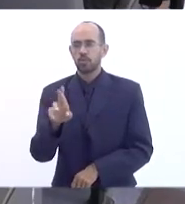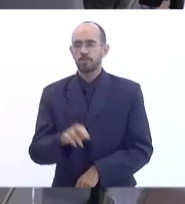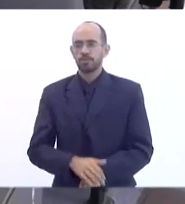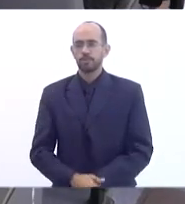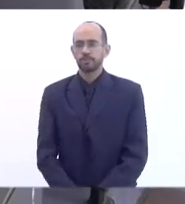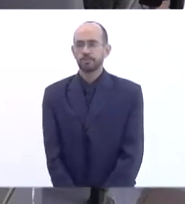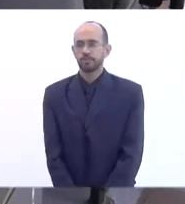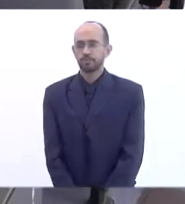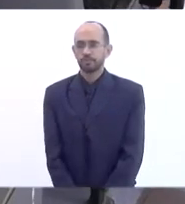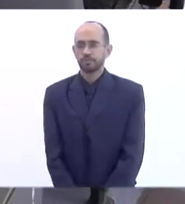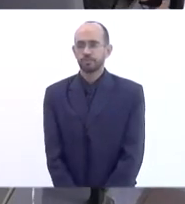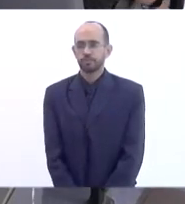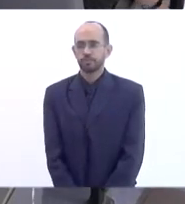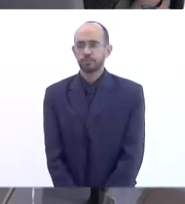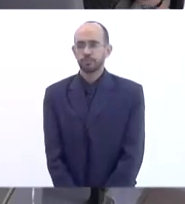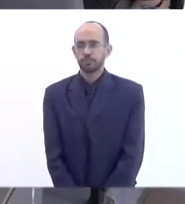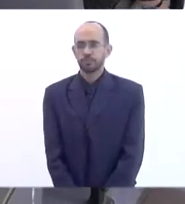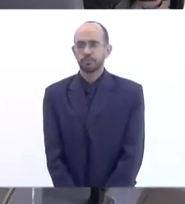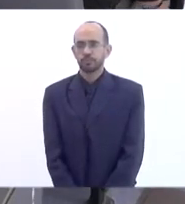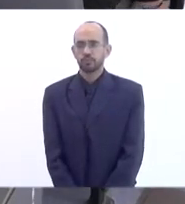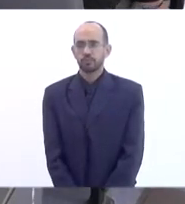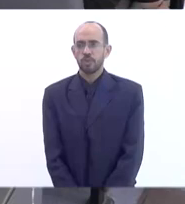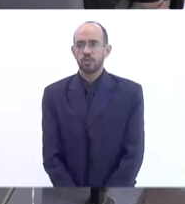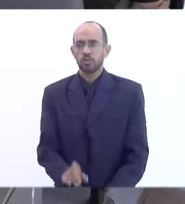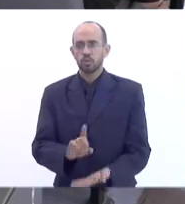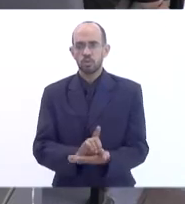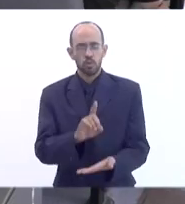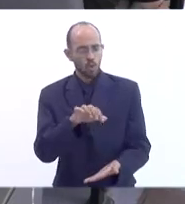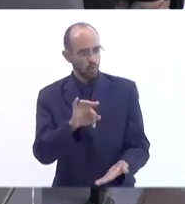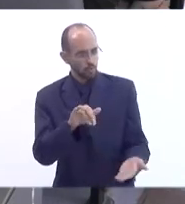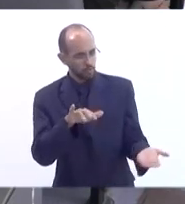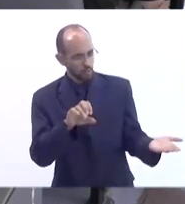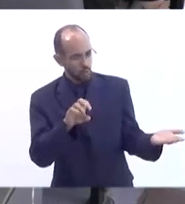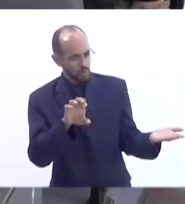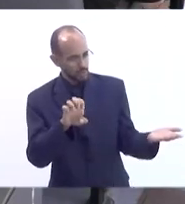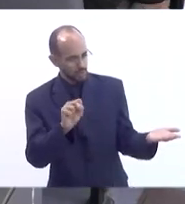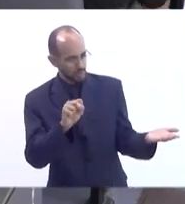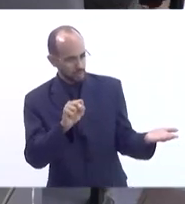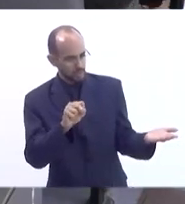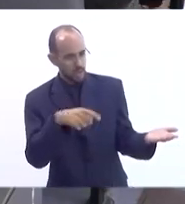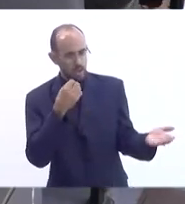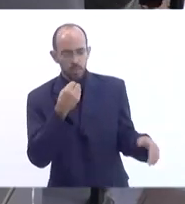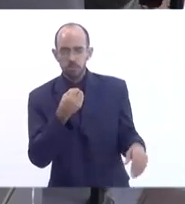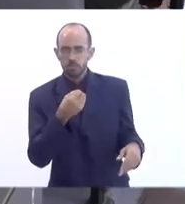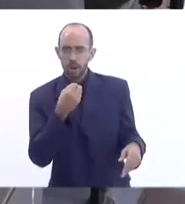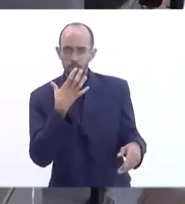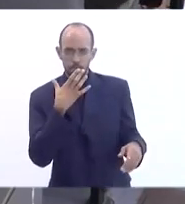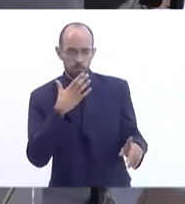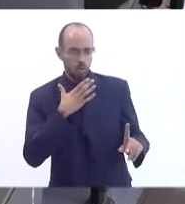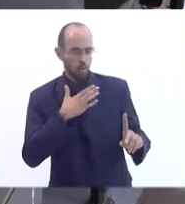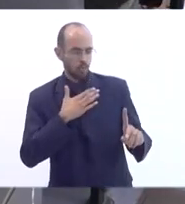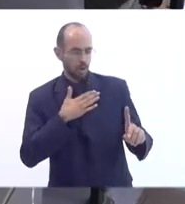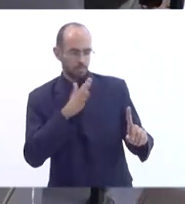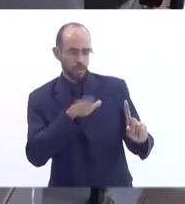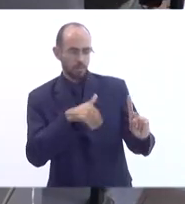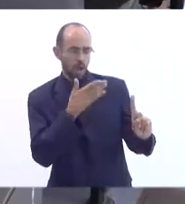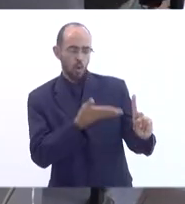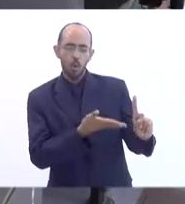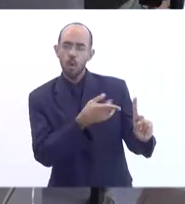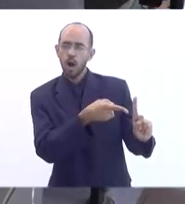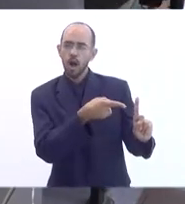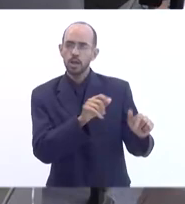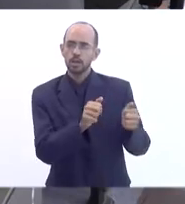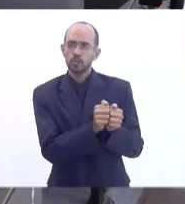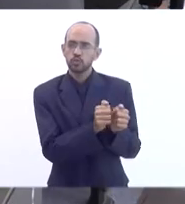Oi bom dia amigo eu tô flores uma honra estar com o senhor eu tenho feito eu tenho feito um trabalho